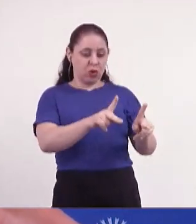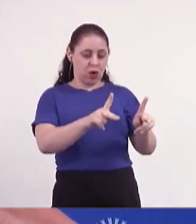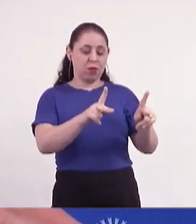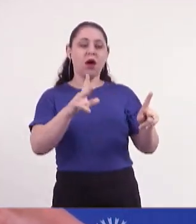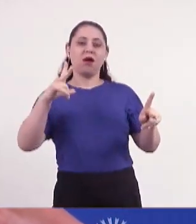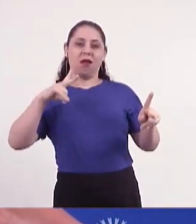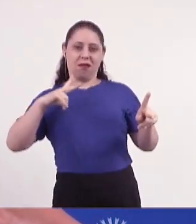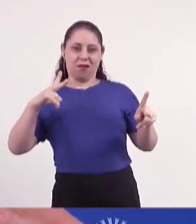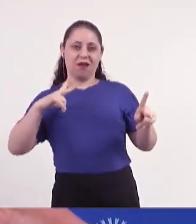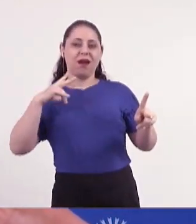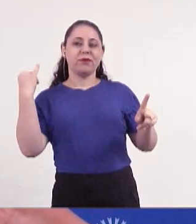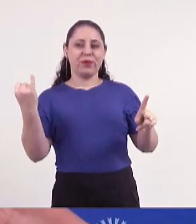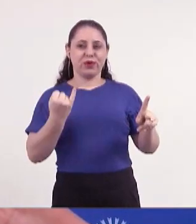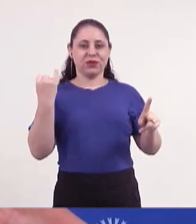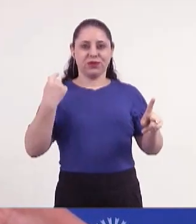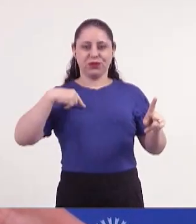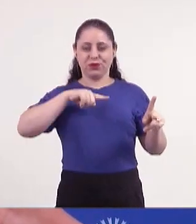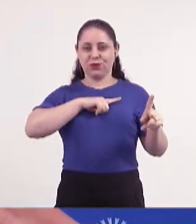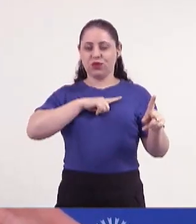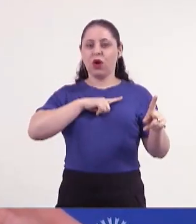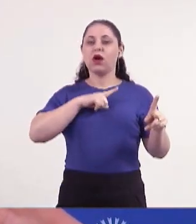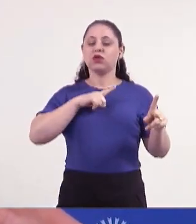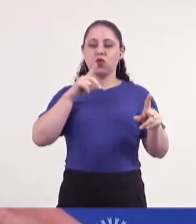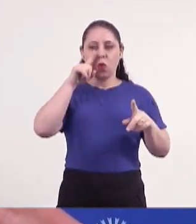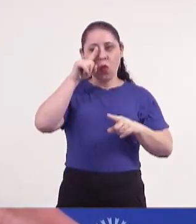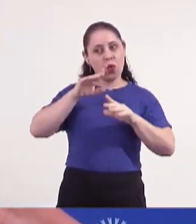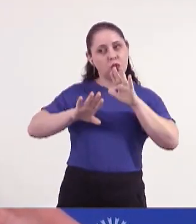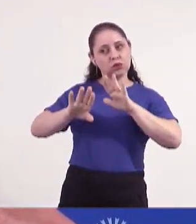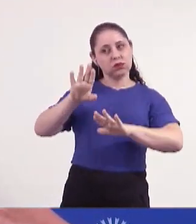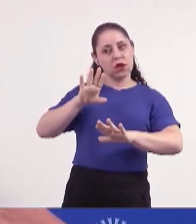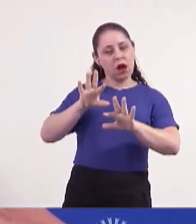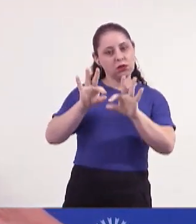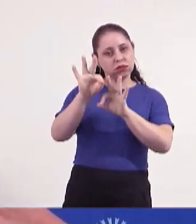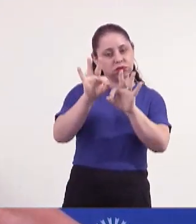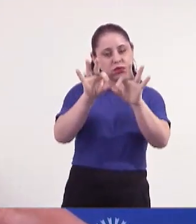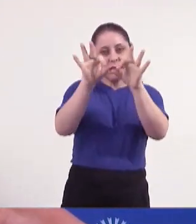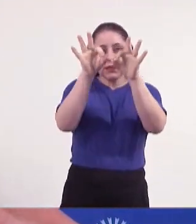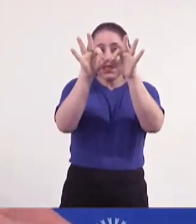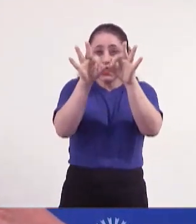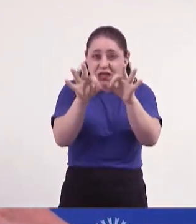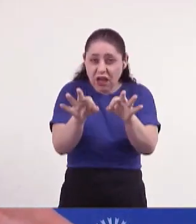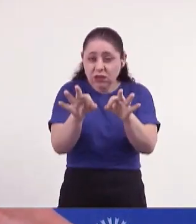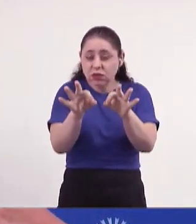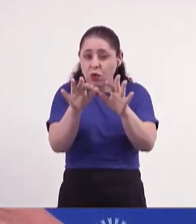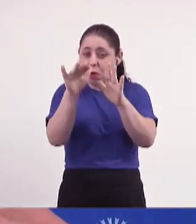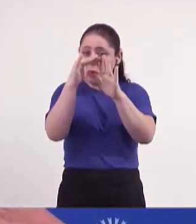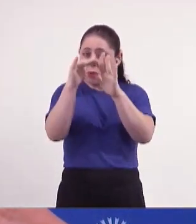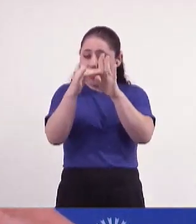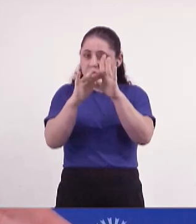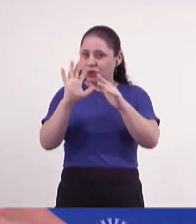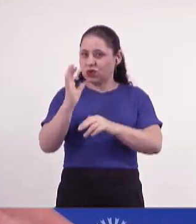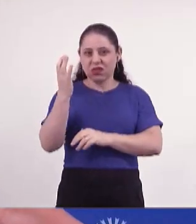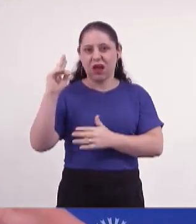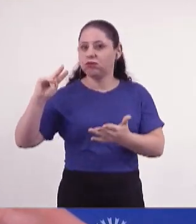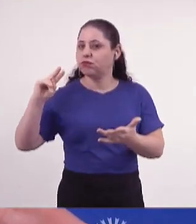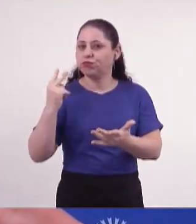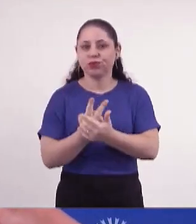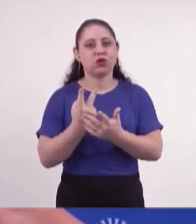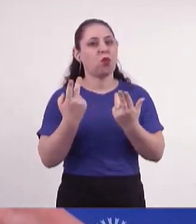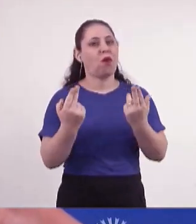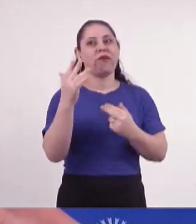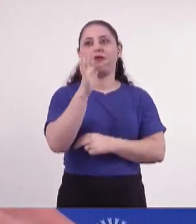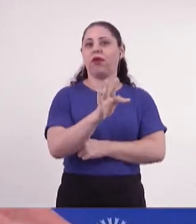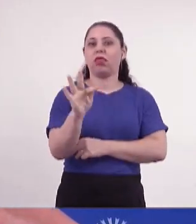investimento privado, é importante a gente tomar os devidos cuidados, fazer a modelagem ideal, inclusive para que não aconteça o erro que a